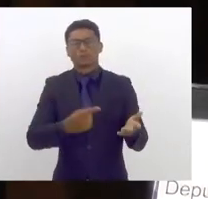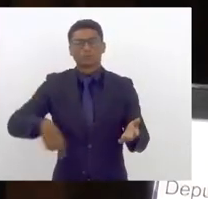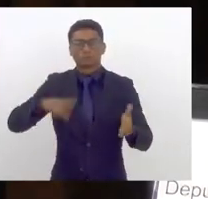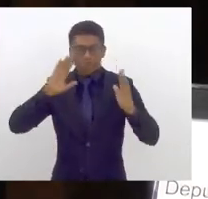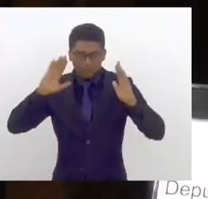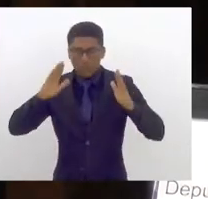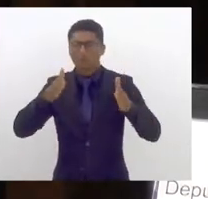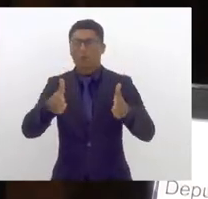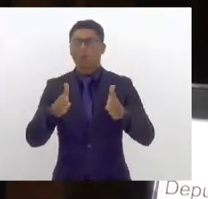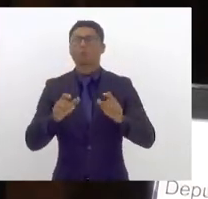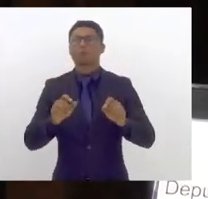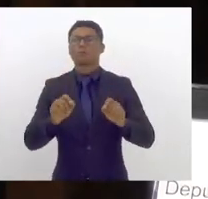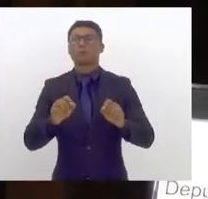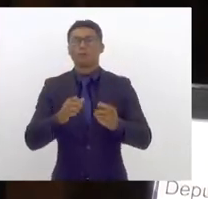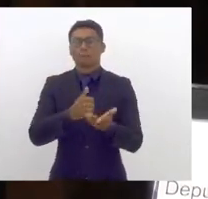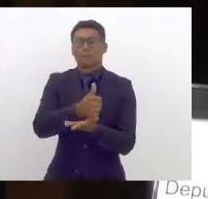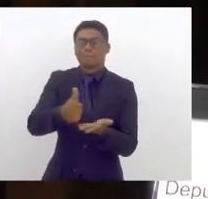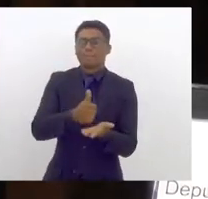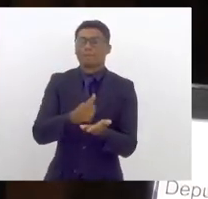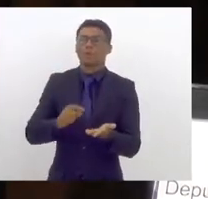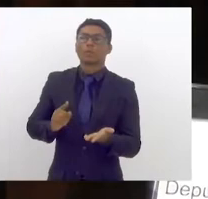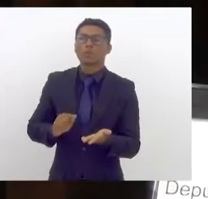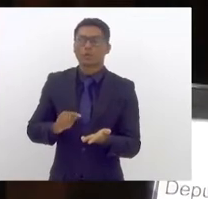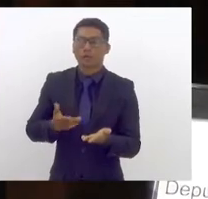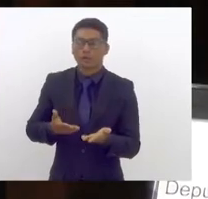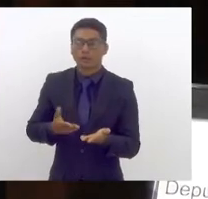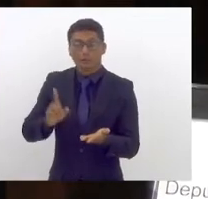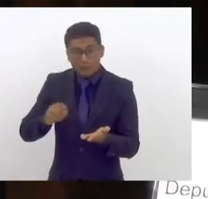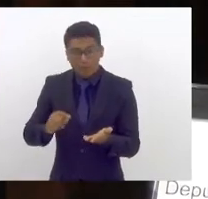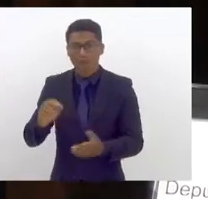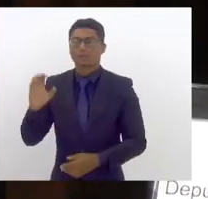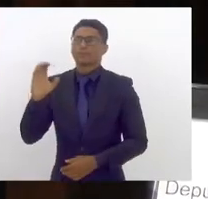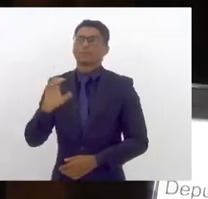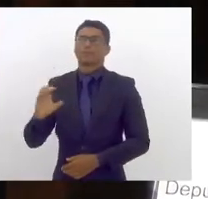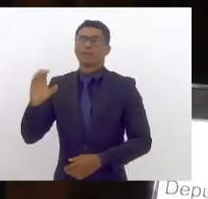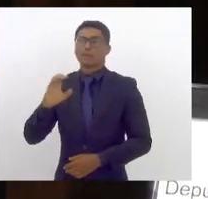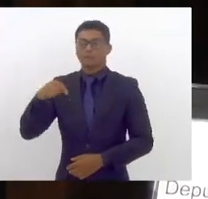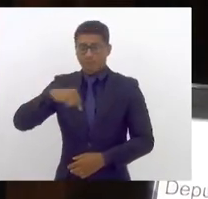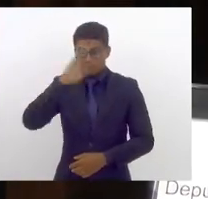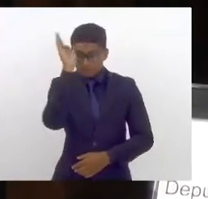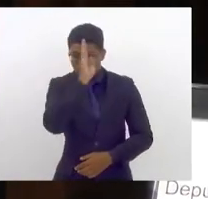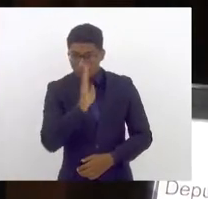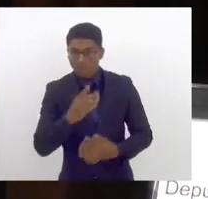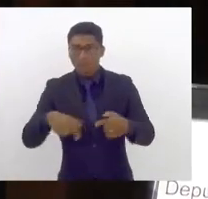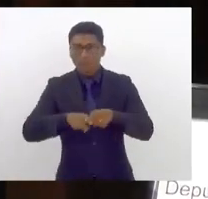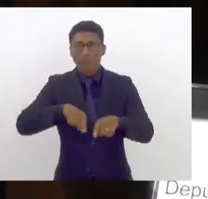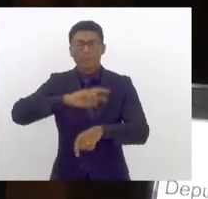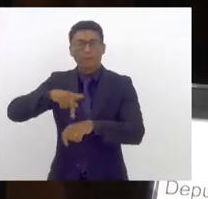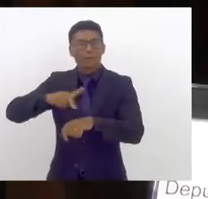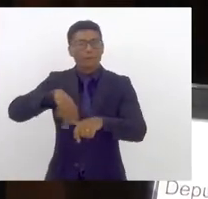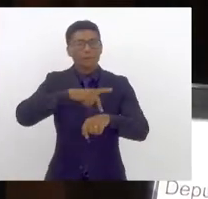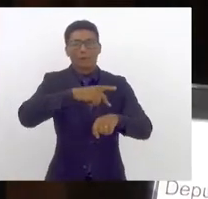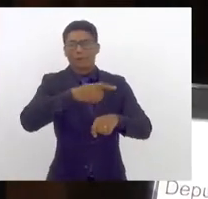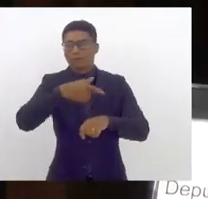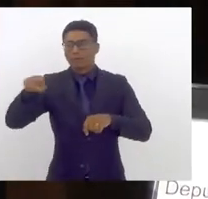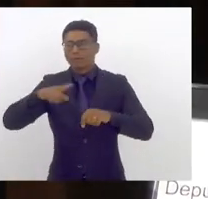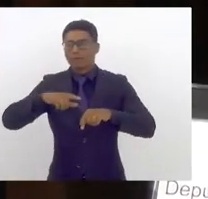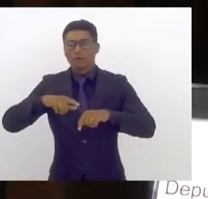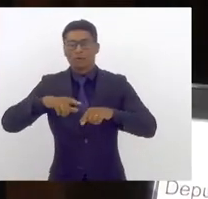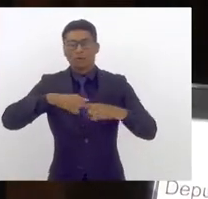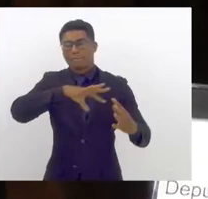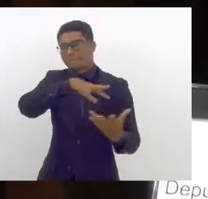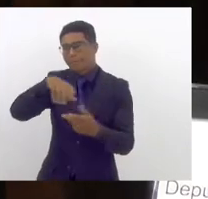o nosso trabalho é sempre baseado nas publicações nacionais e internacionais mais recentes para que a gente possa garantir